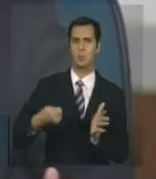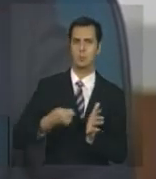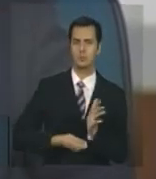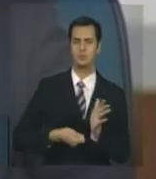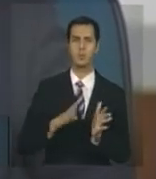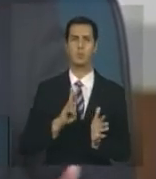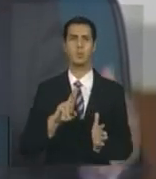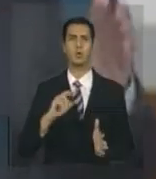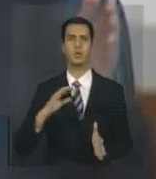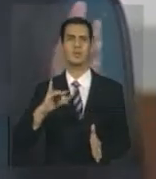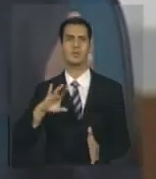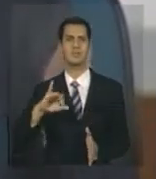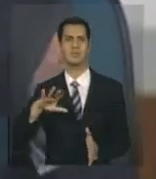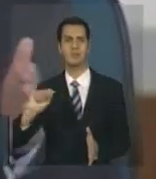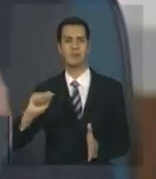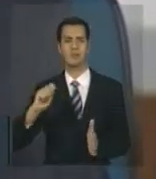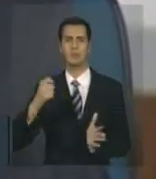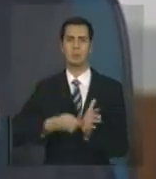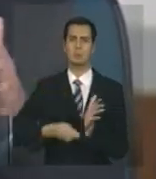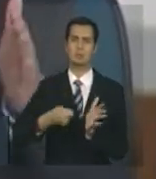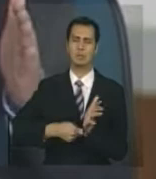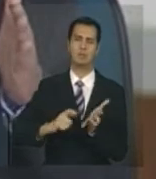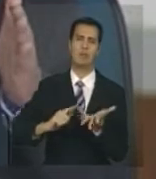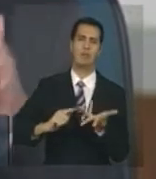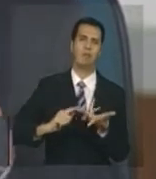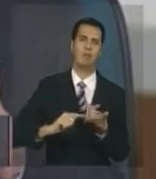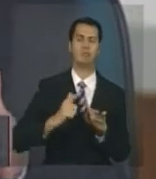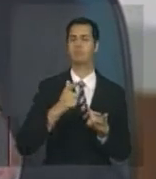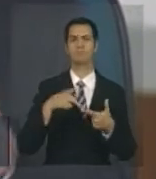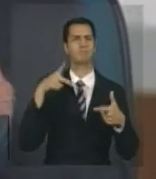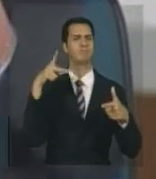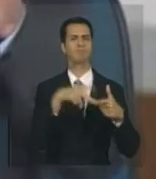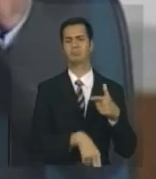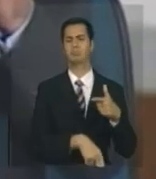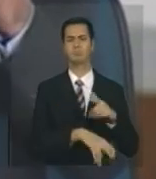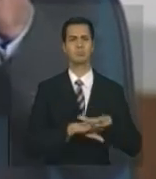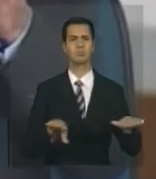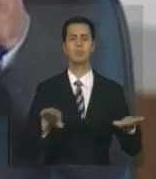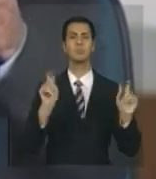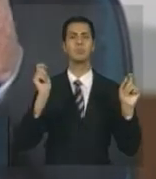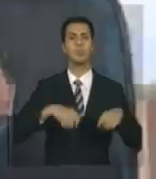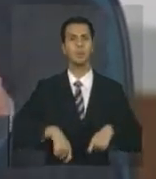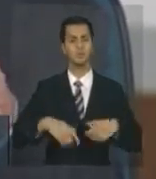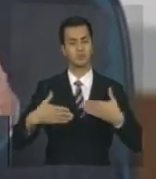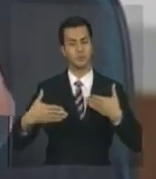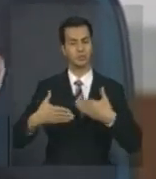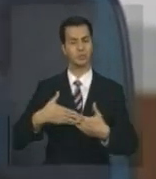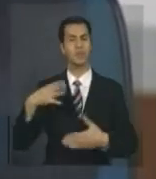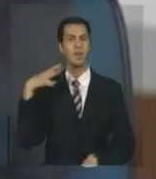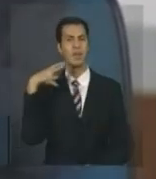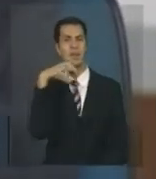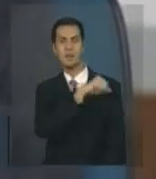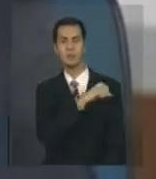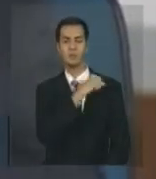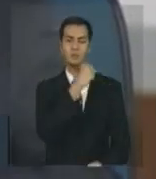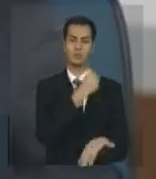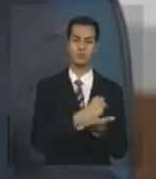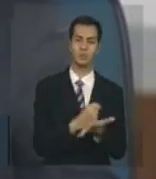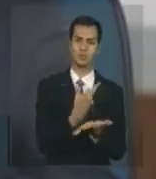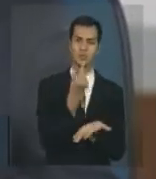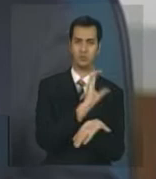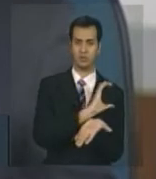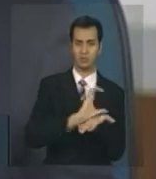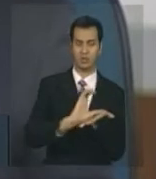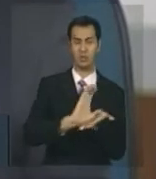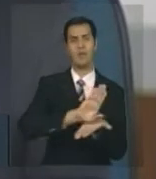exigências burocráticas que permite, portanto, encurtar o prazo entre o empenho e a